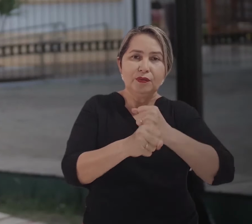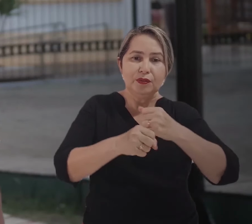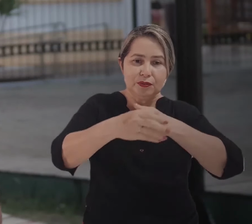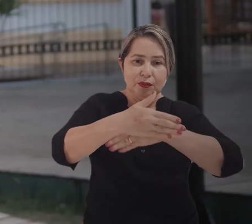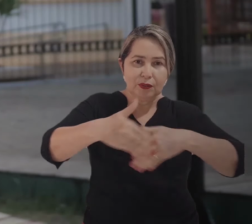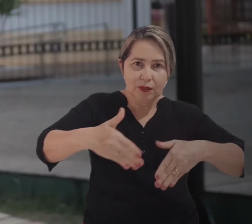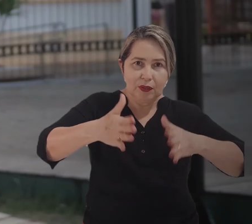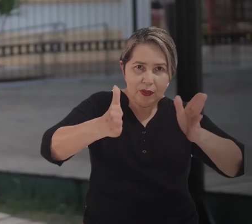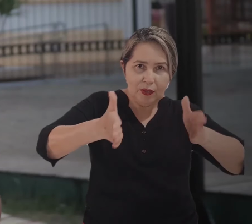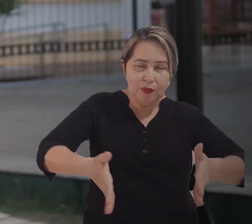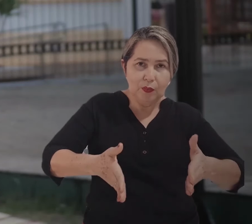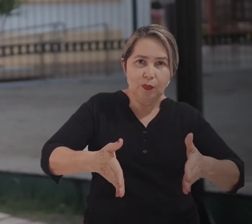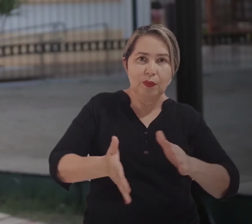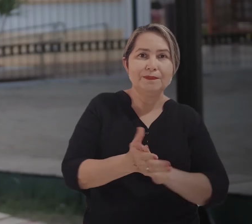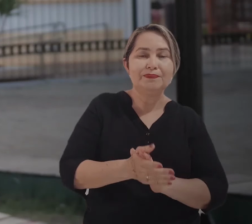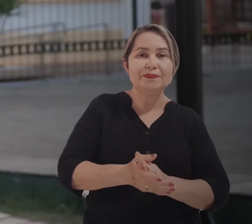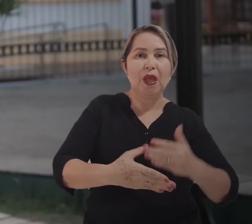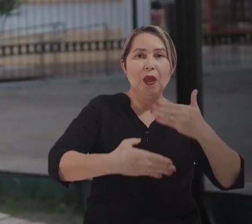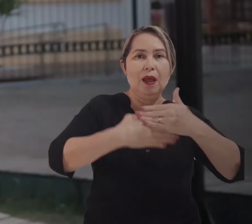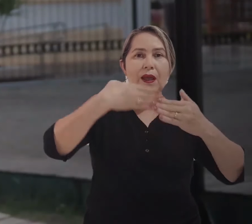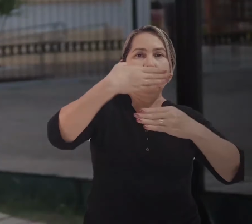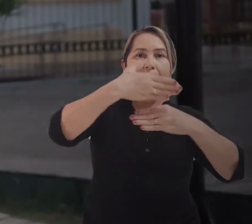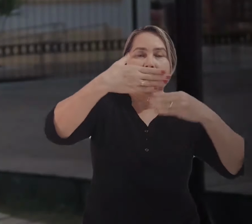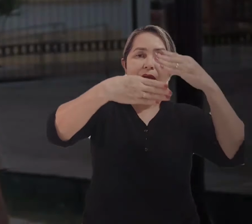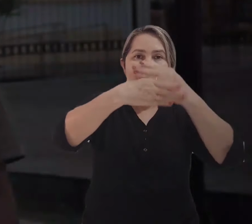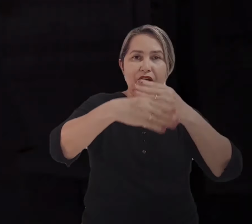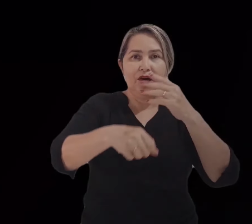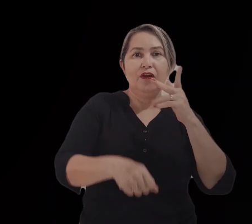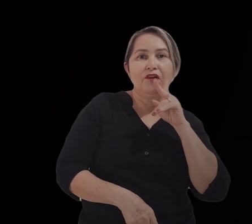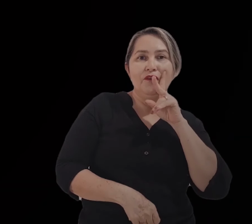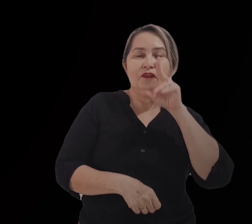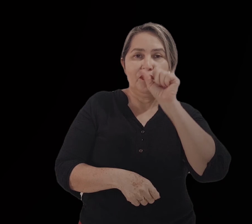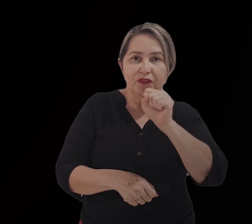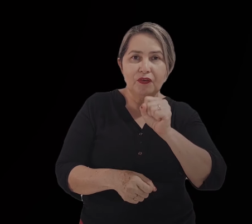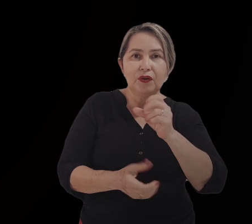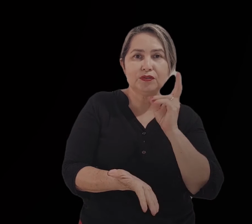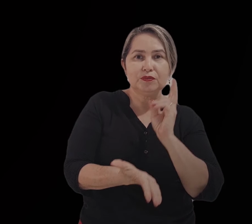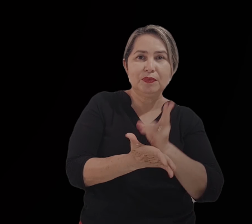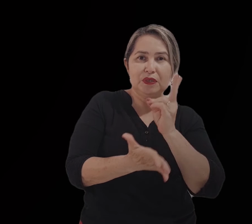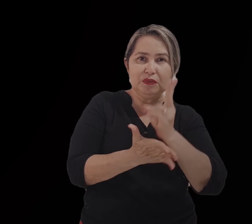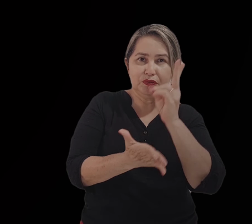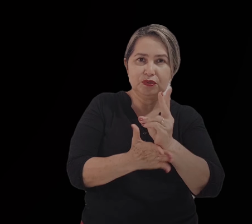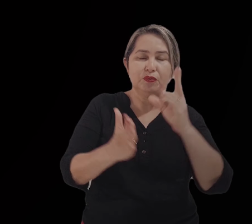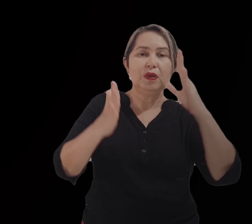presença da água e depois que a água baixasse, elas pudessem manter a sua integridade.